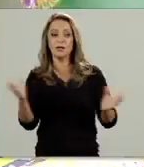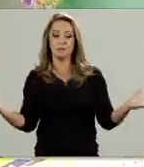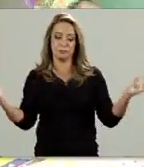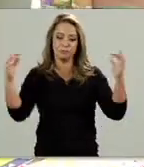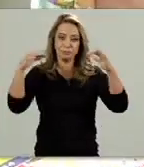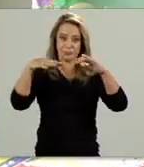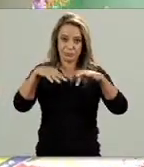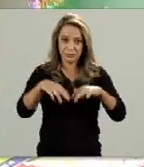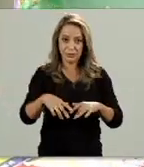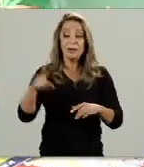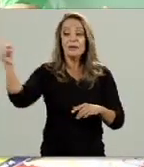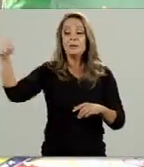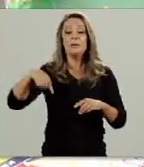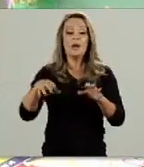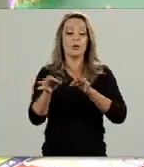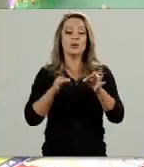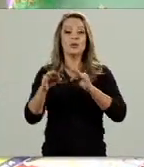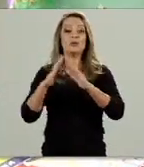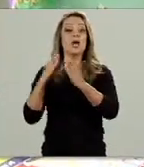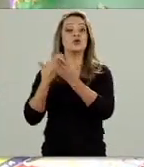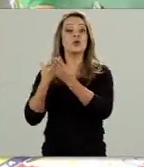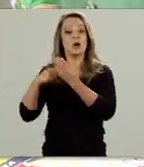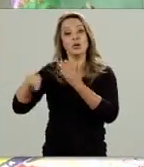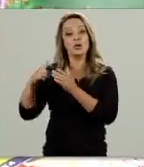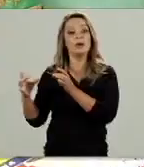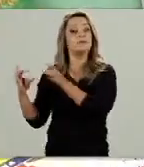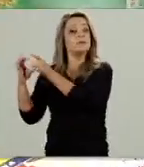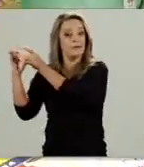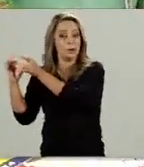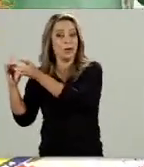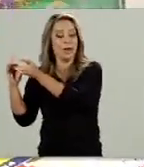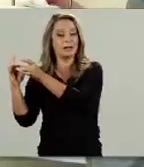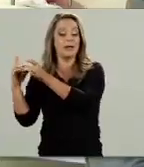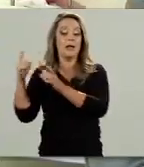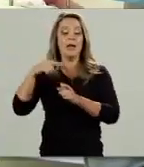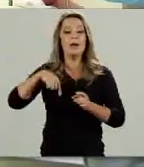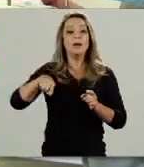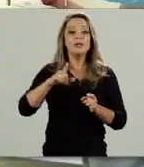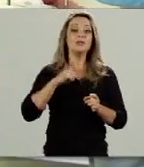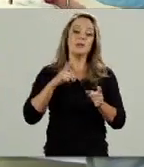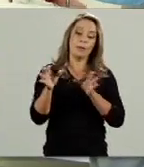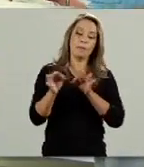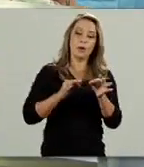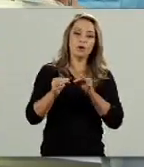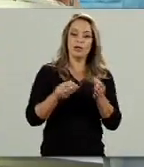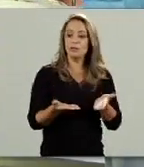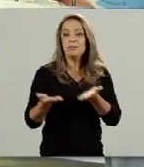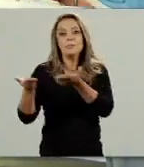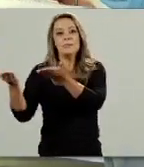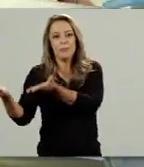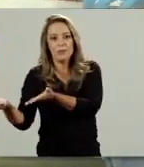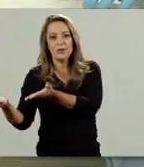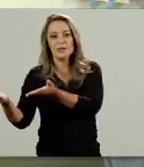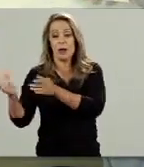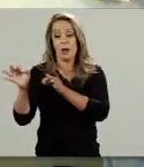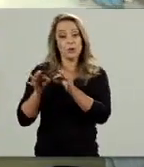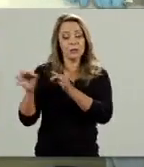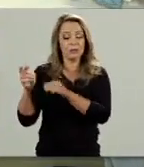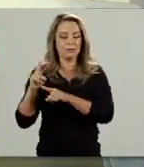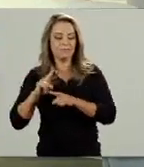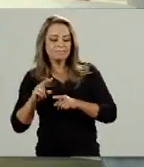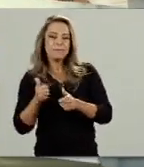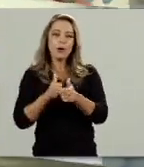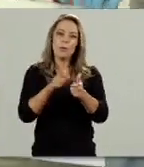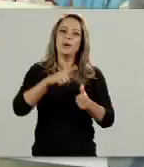tarde, e vem a coordenadora da escola que a gente é vinculada. E a gente, se a gente tem projeto, a gente passa para ela, ela